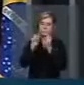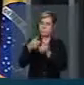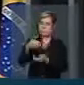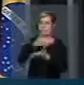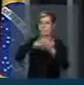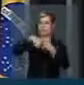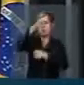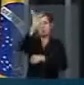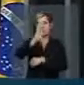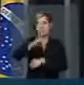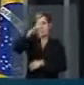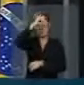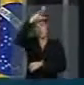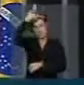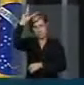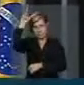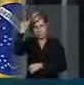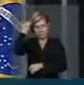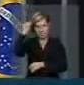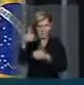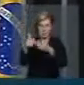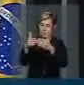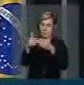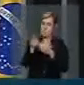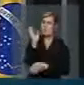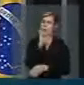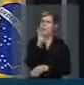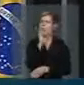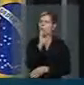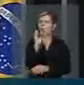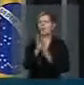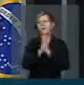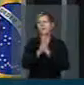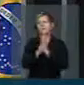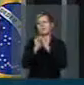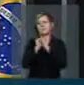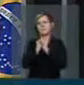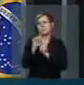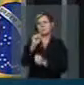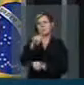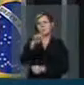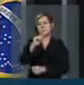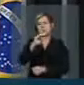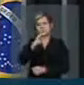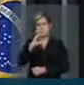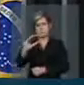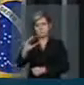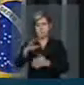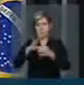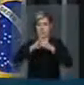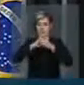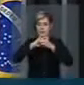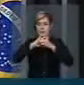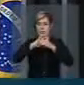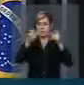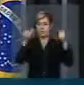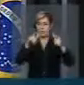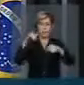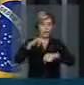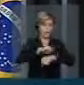Amazônia, para pedir a agilidade junto à ANAC do processo de liberação da interdição lá daquele